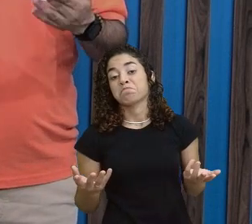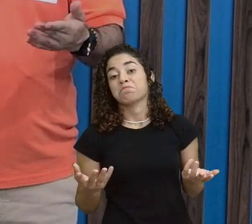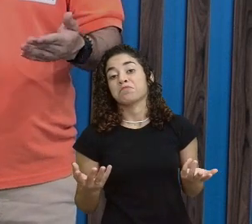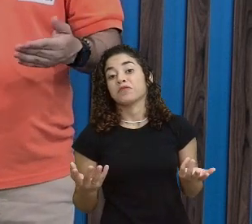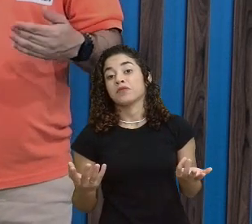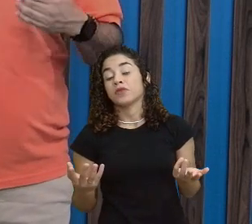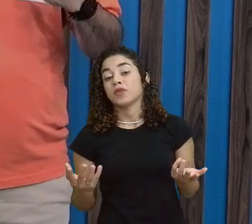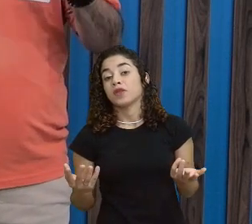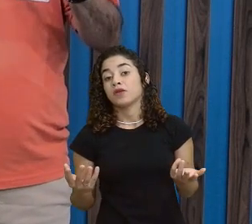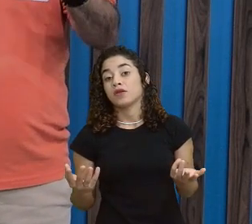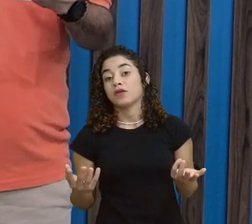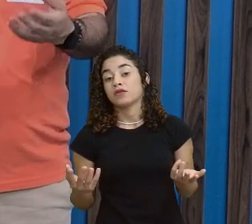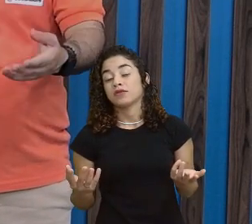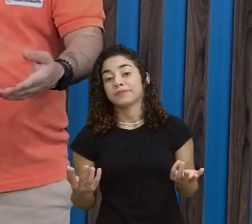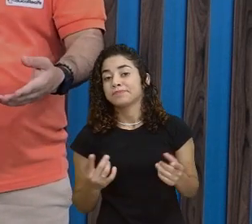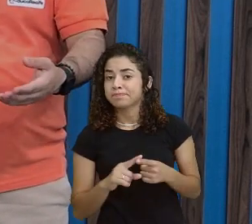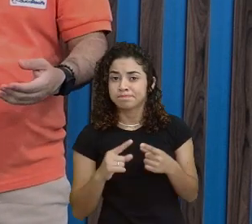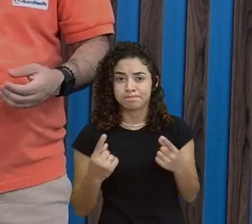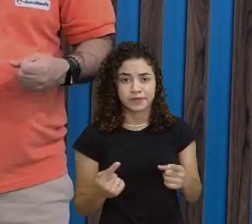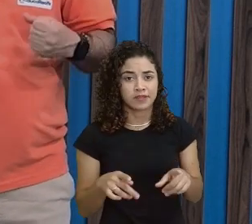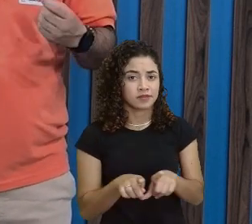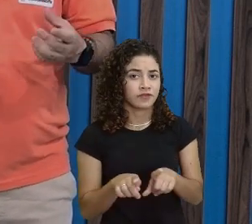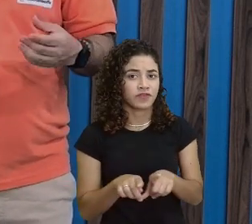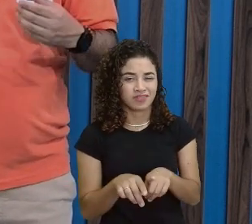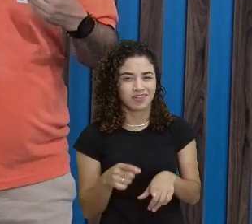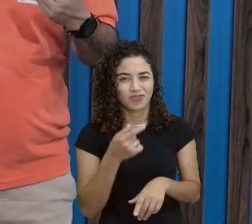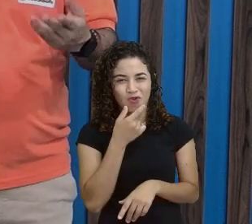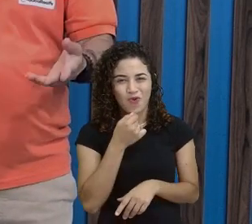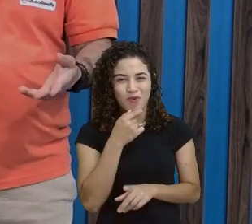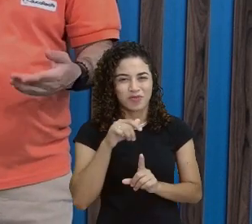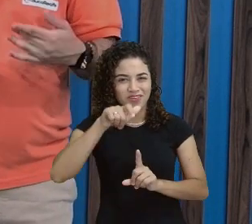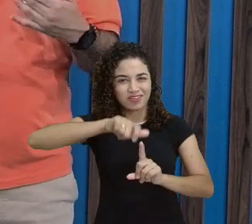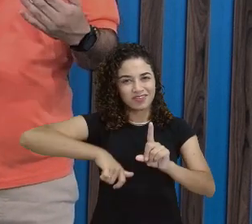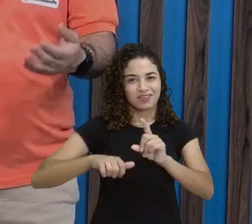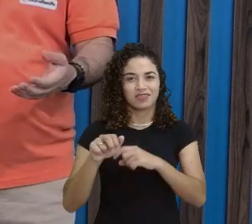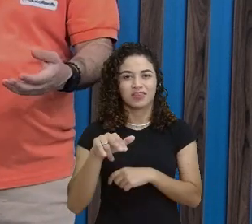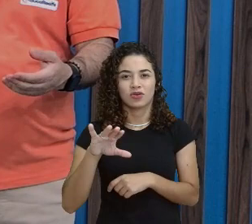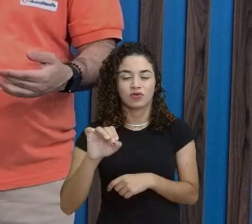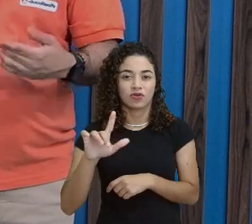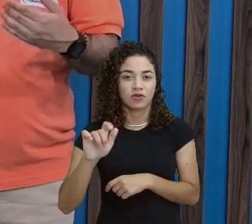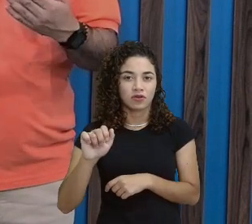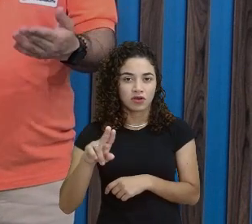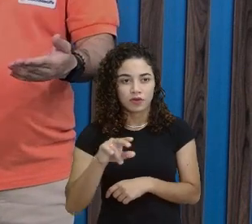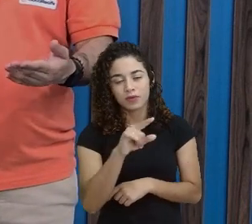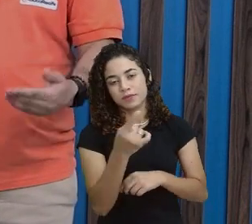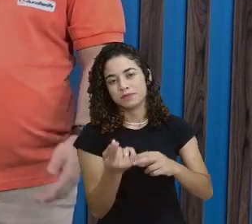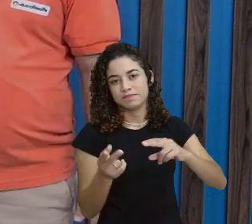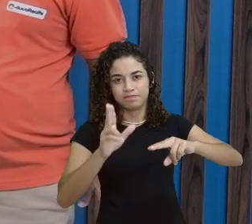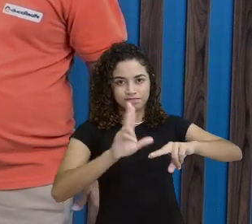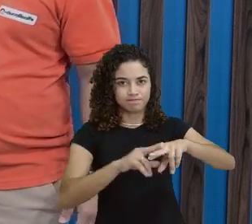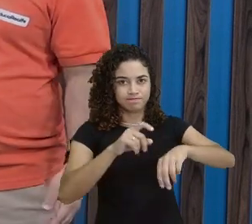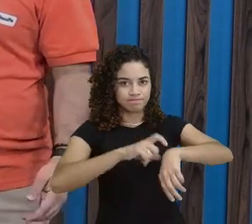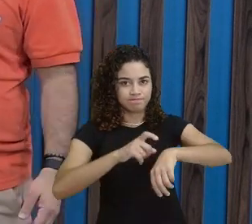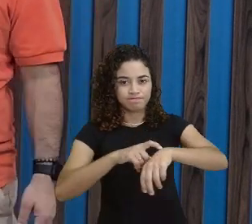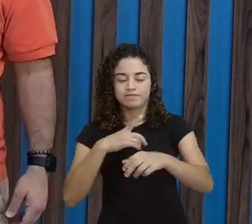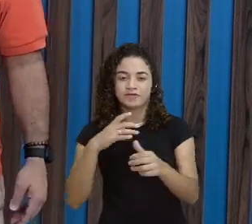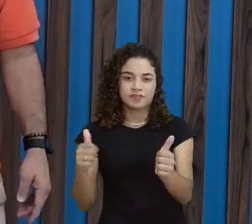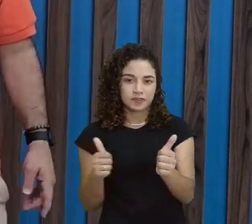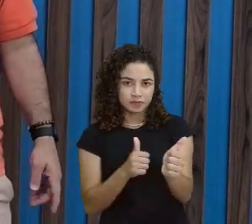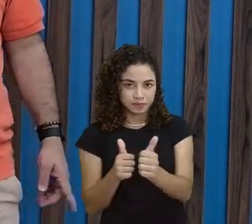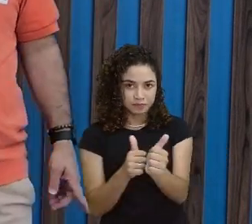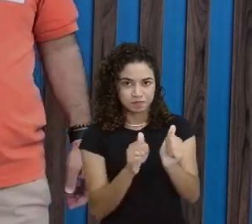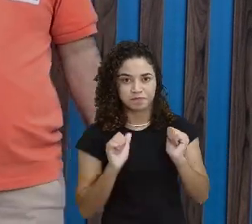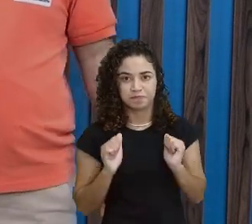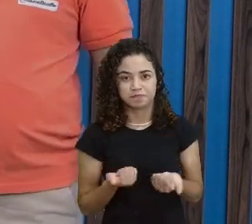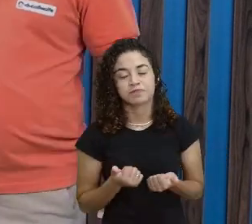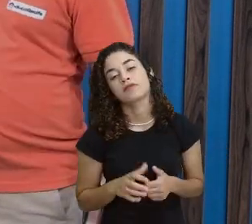no caso, né, o São Nicolau ele termina sendo preso durante a perseguição aí do imperador Diocleciano.